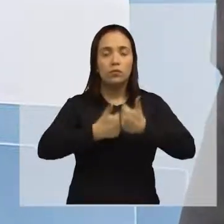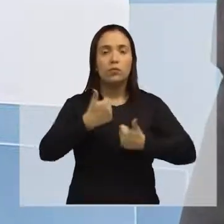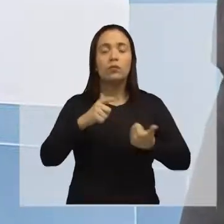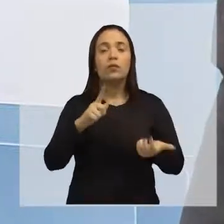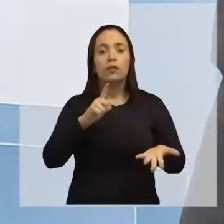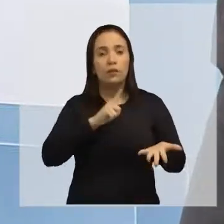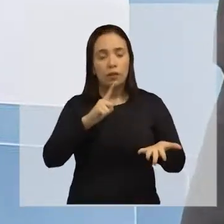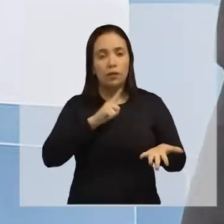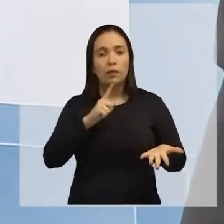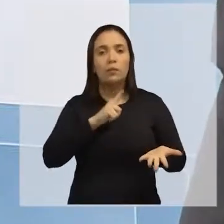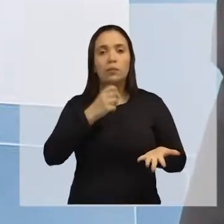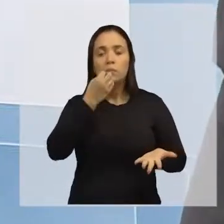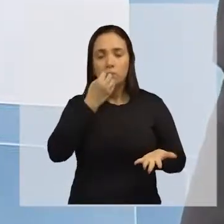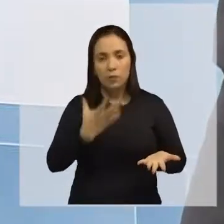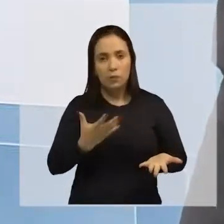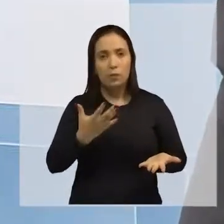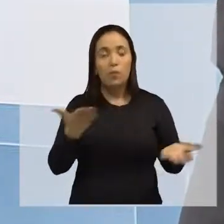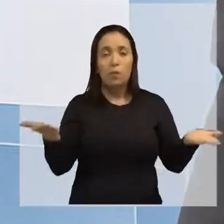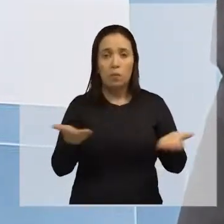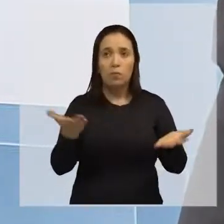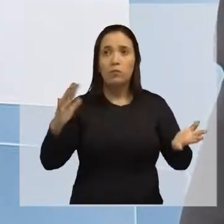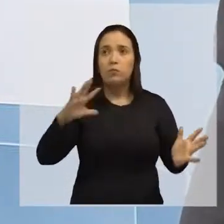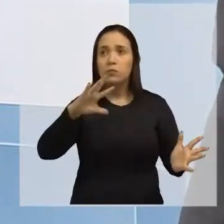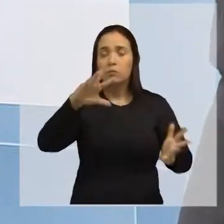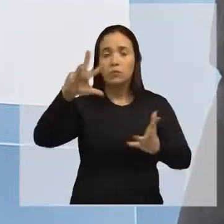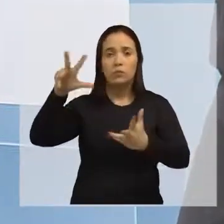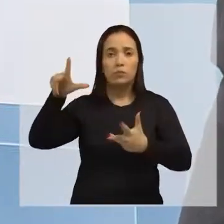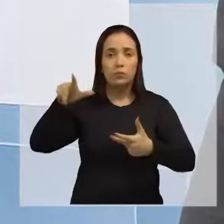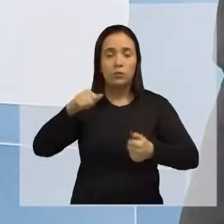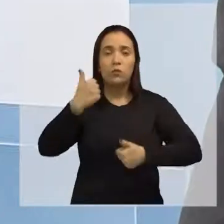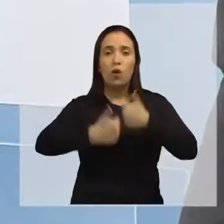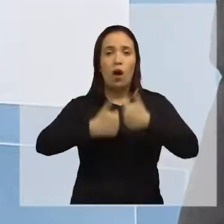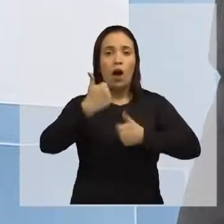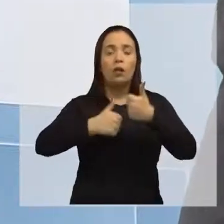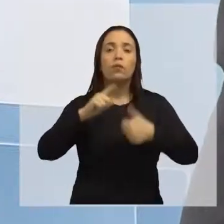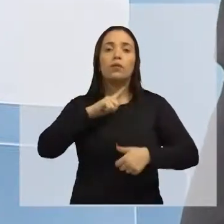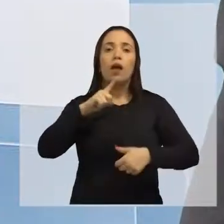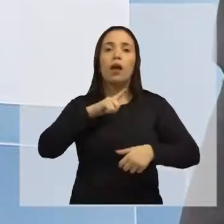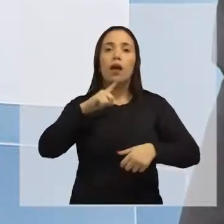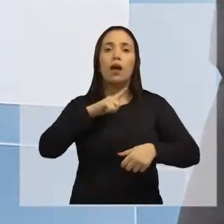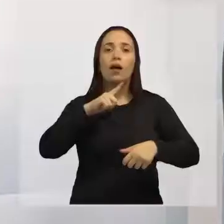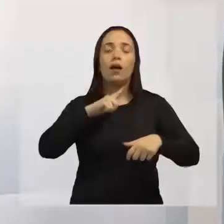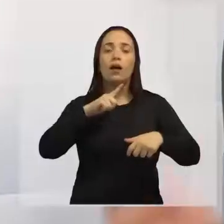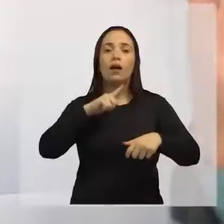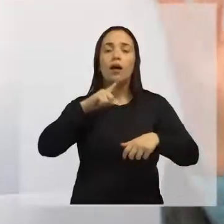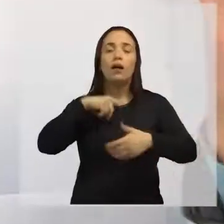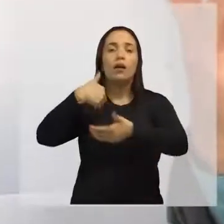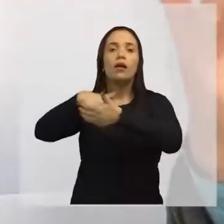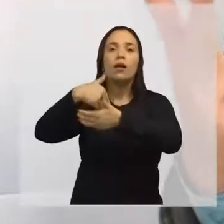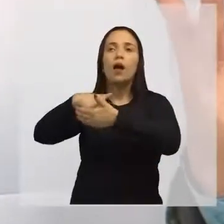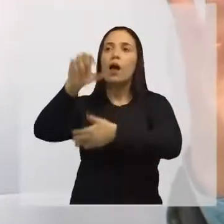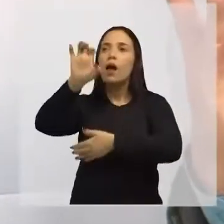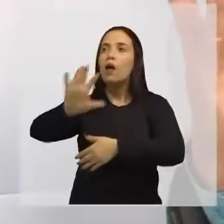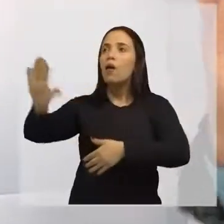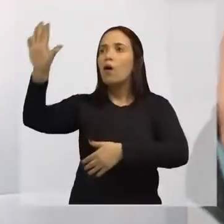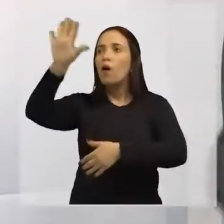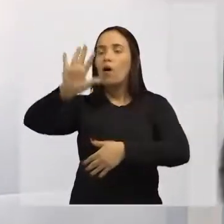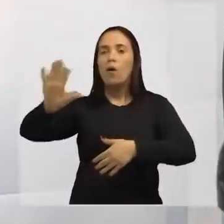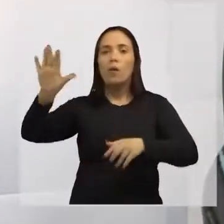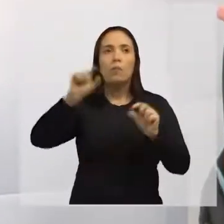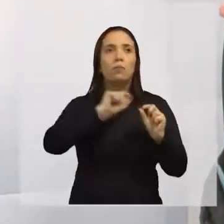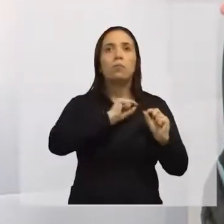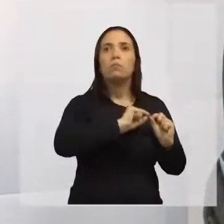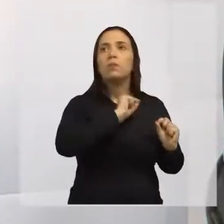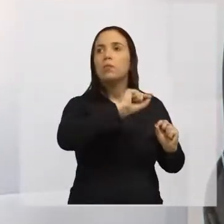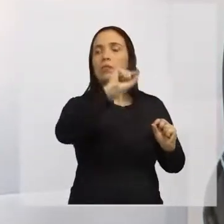não tem como ser diferente. Todo país do mundo hoje, os jogadores estão todos na Europa. Tem 22 jogadores brasileiros, tem 2 times brasileiros que estão vestindo